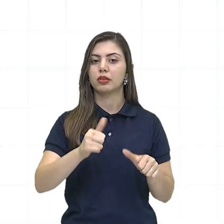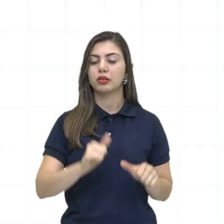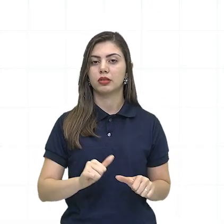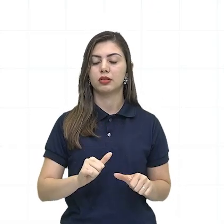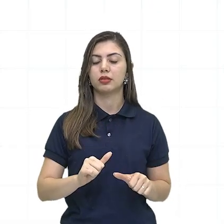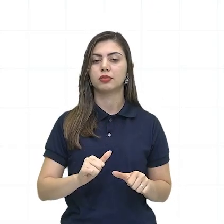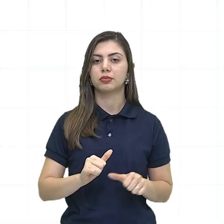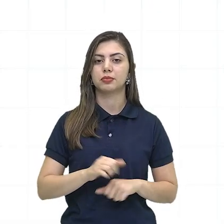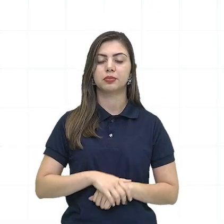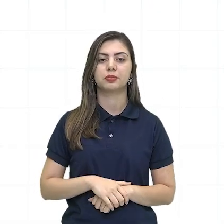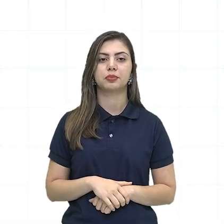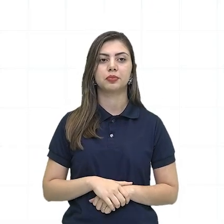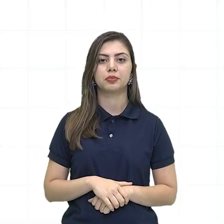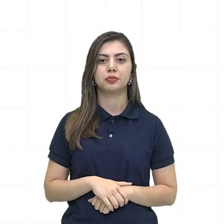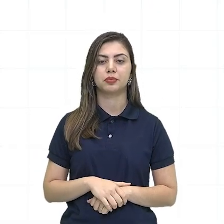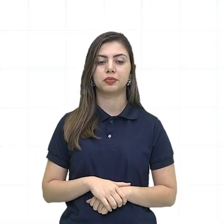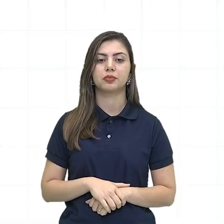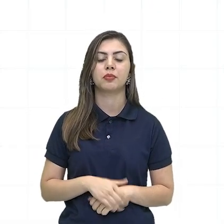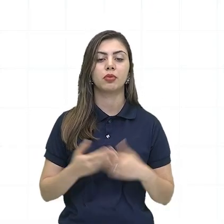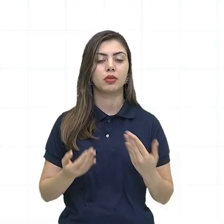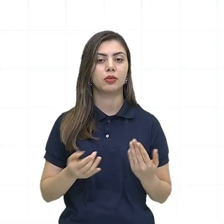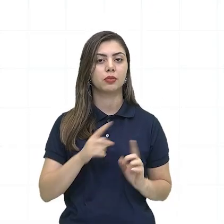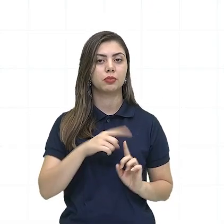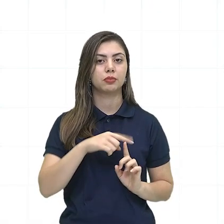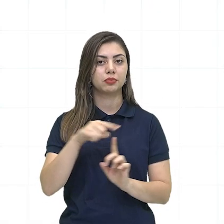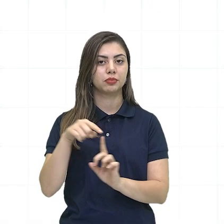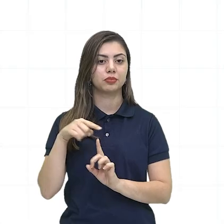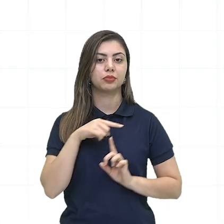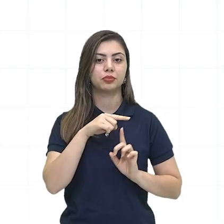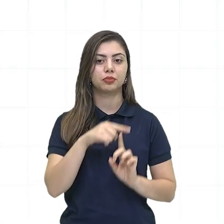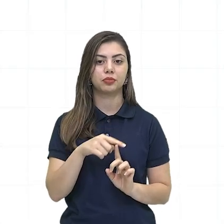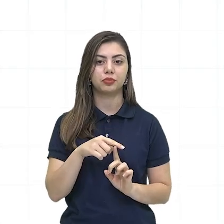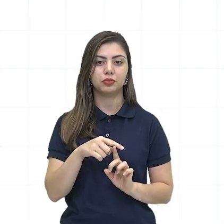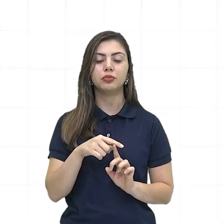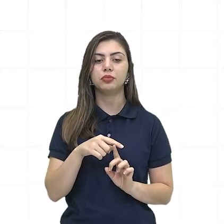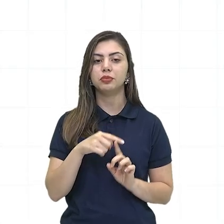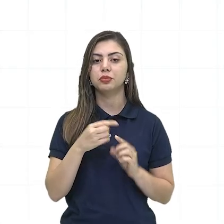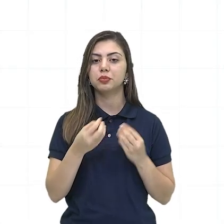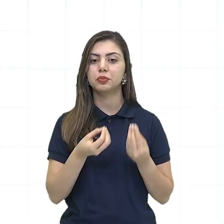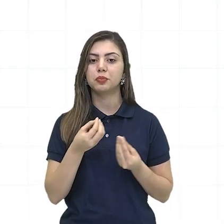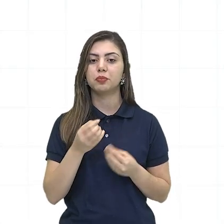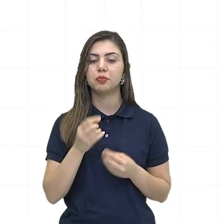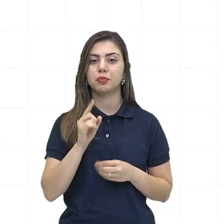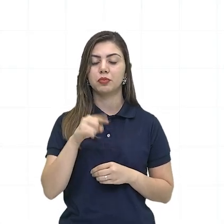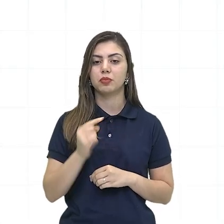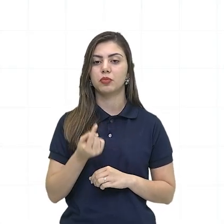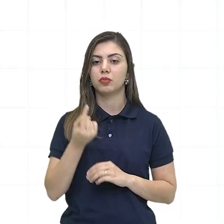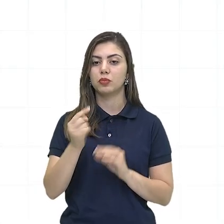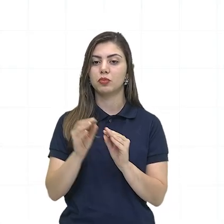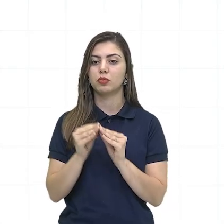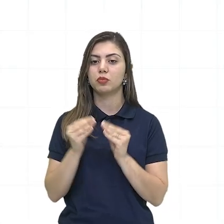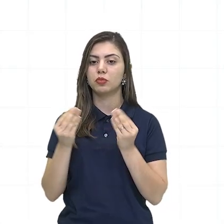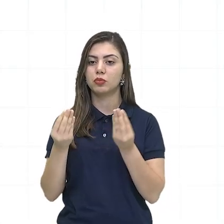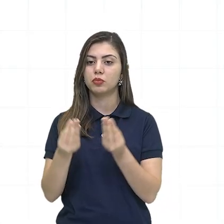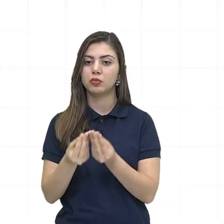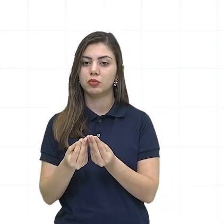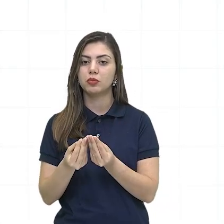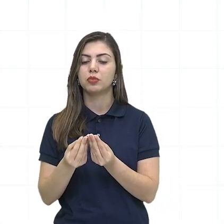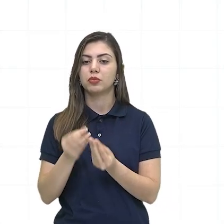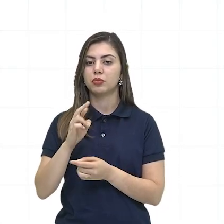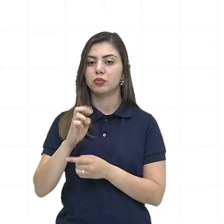decomposição. Esses tipos de reação em que uma substância reagente